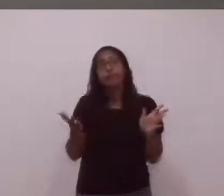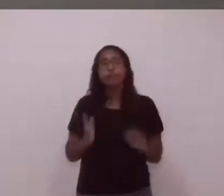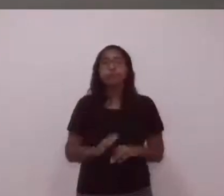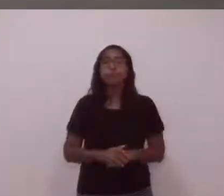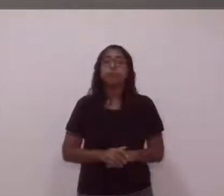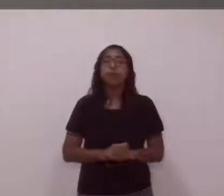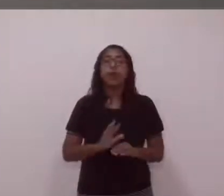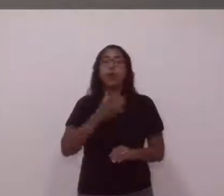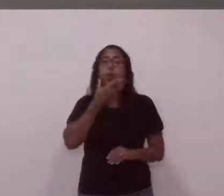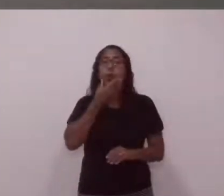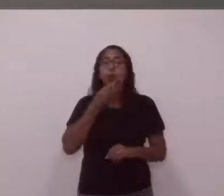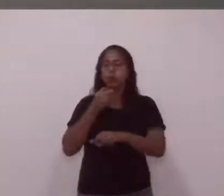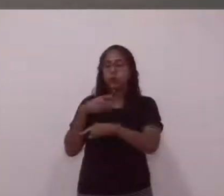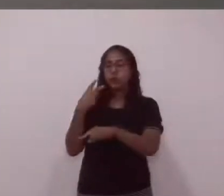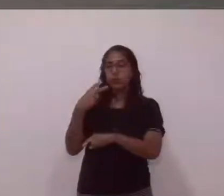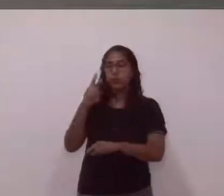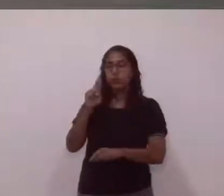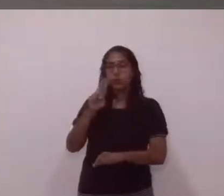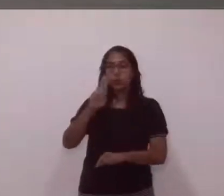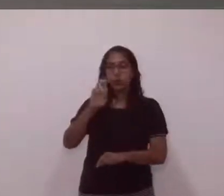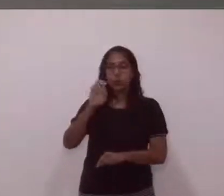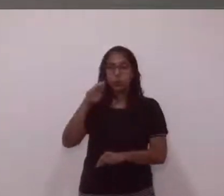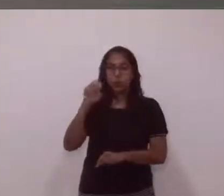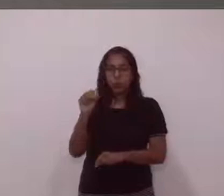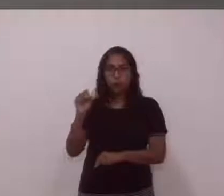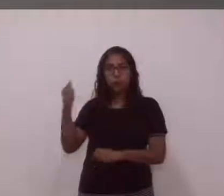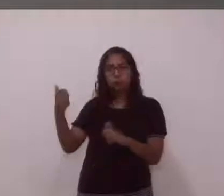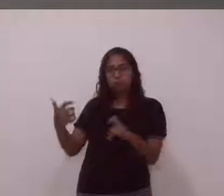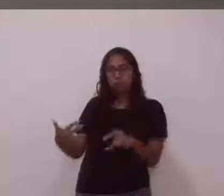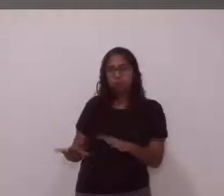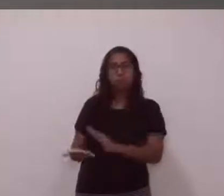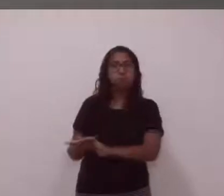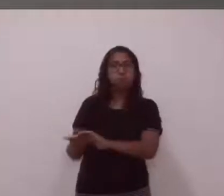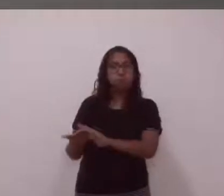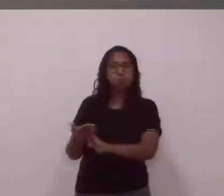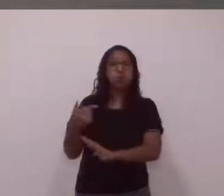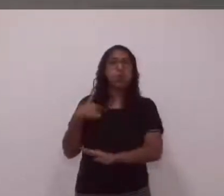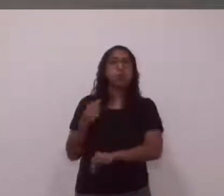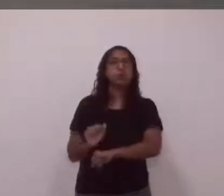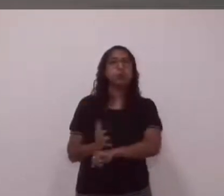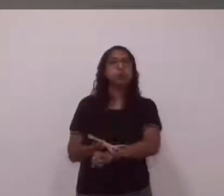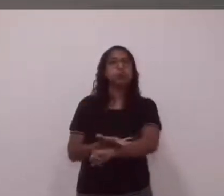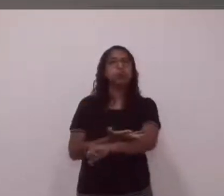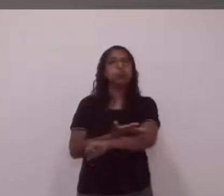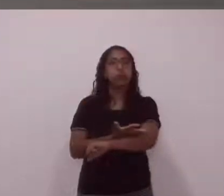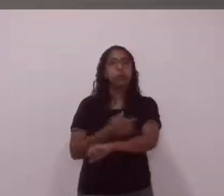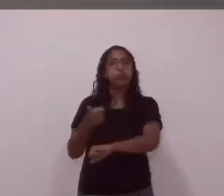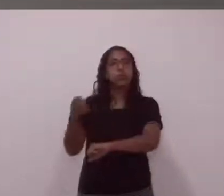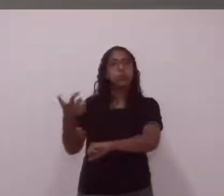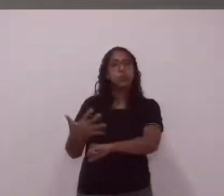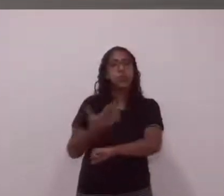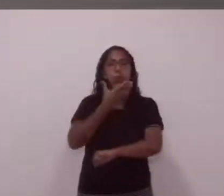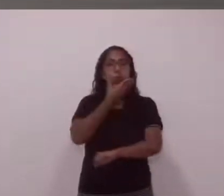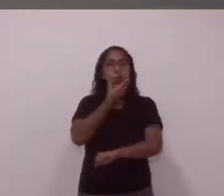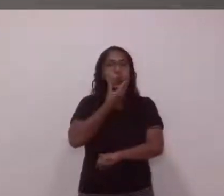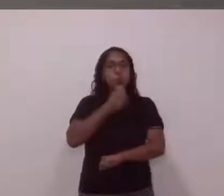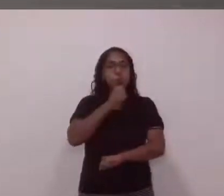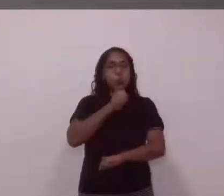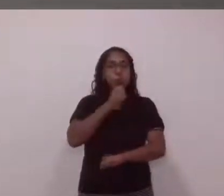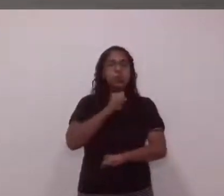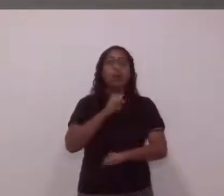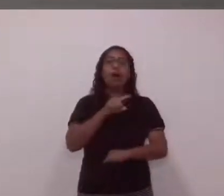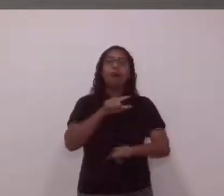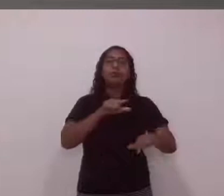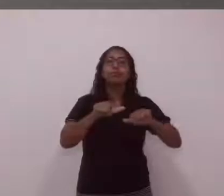Rubens Lunes parabéns pela sua fala eu me emocionei quando você falou daquele senhor lá desempregado realmente essa é a